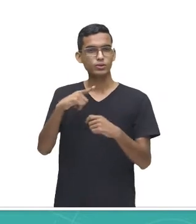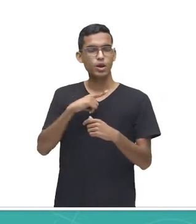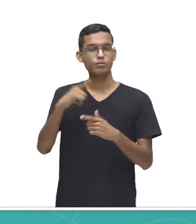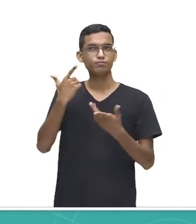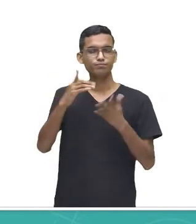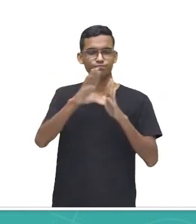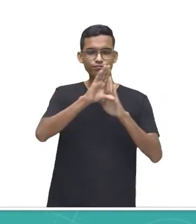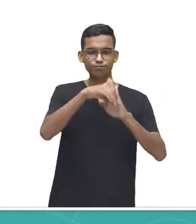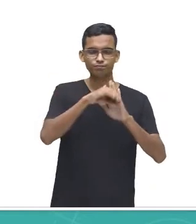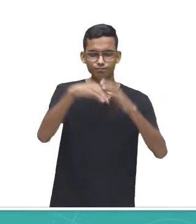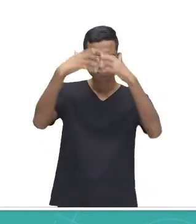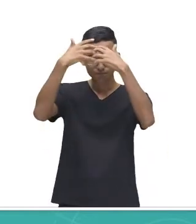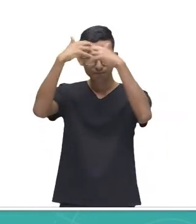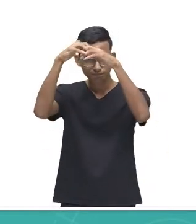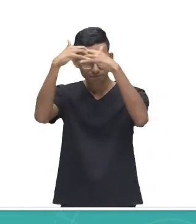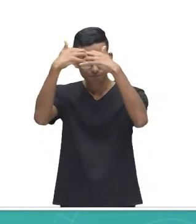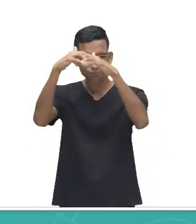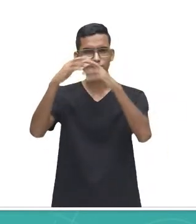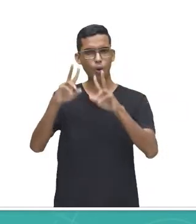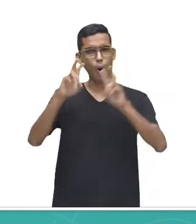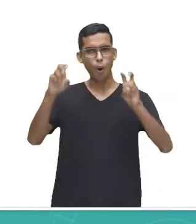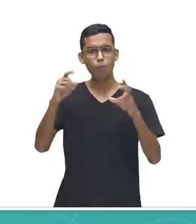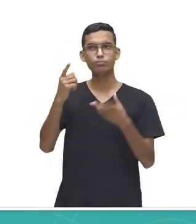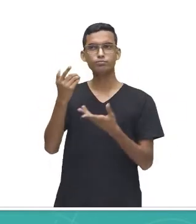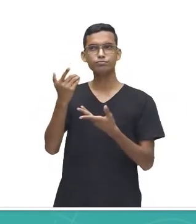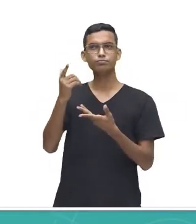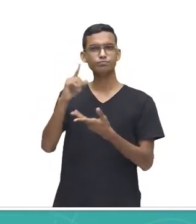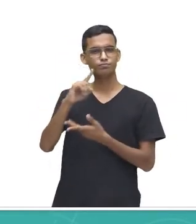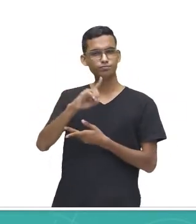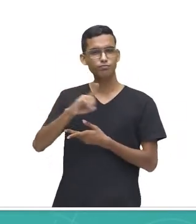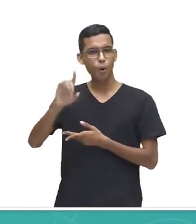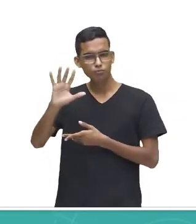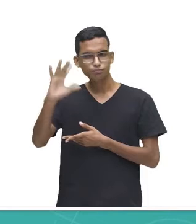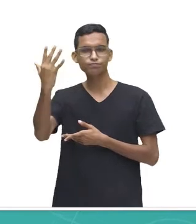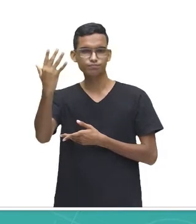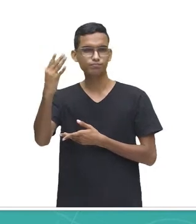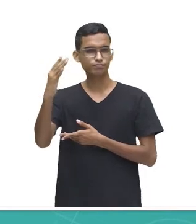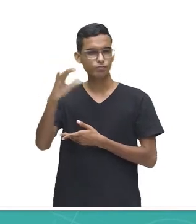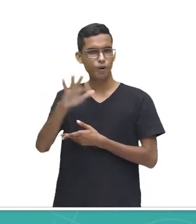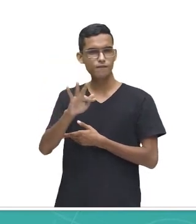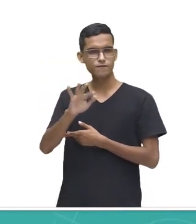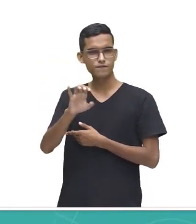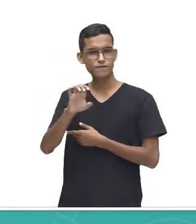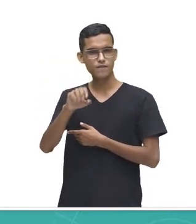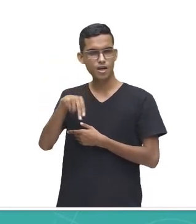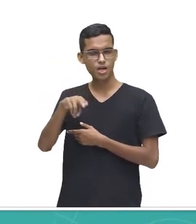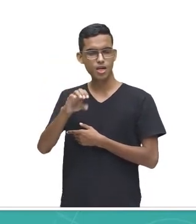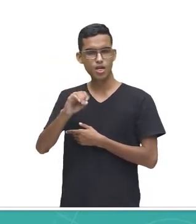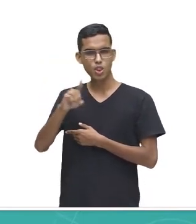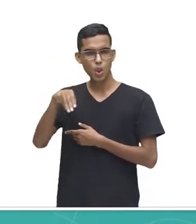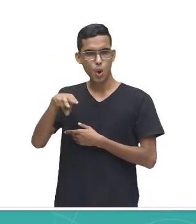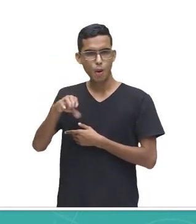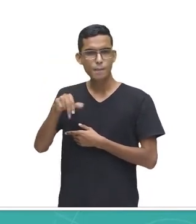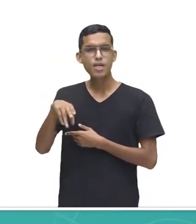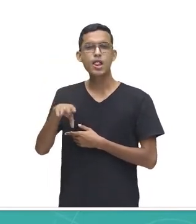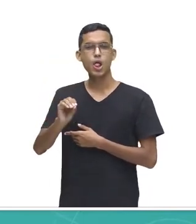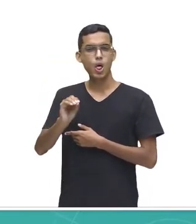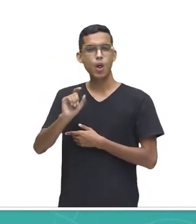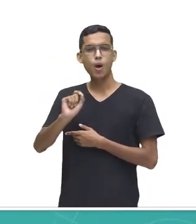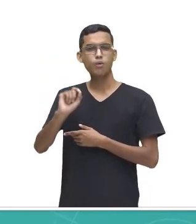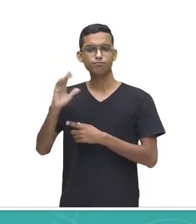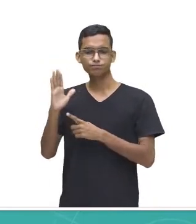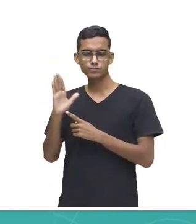a respeito disso, certo? Então, o que é fenômeno? É aquilo que aparece, que se apresenta,